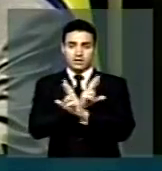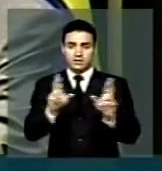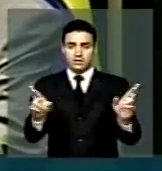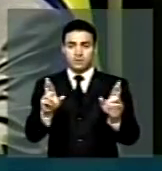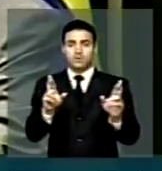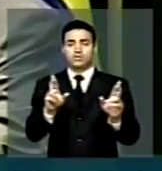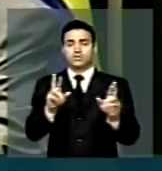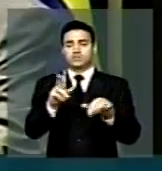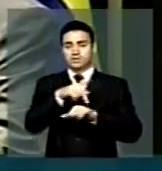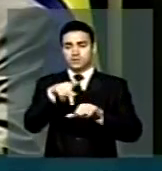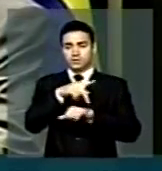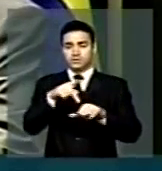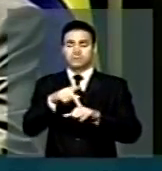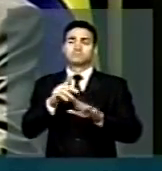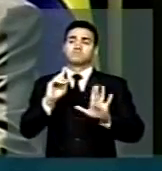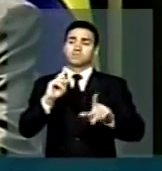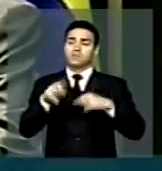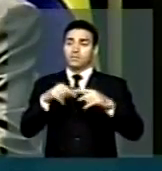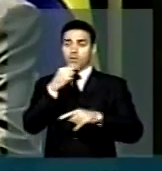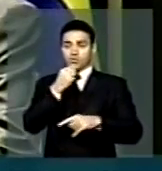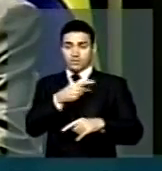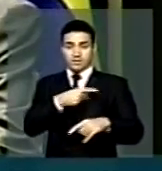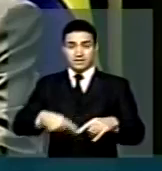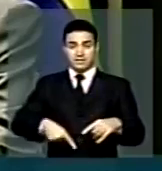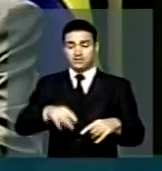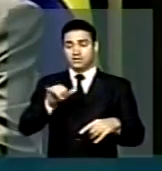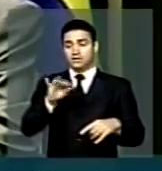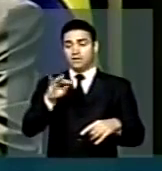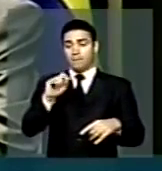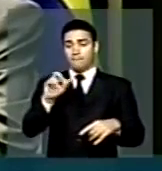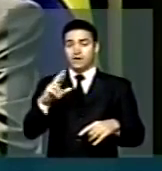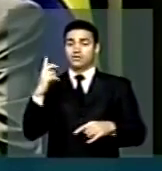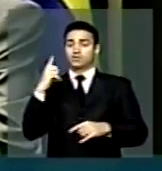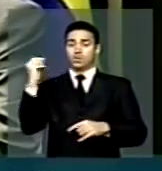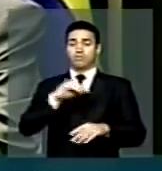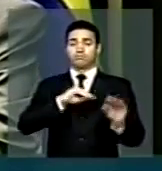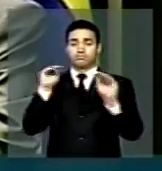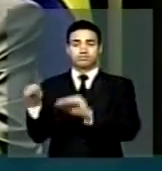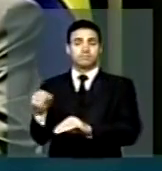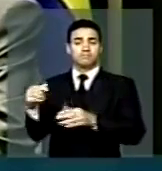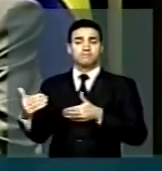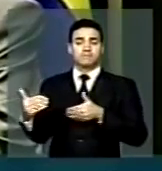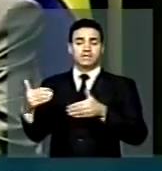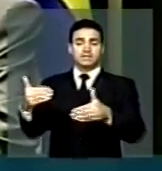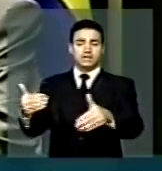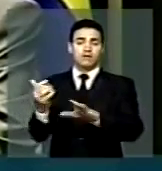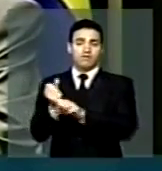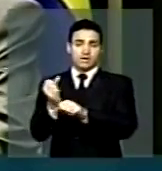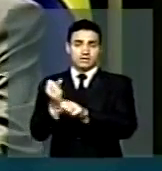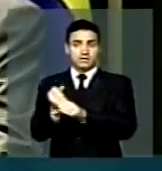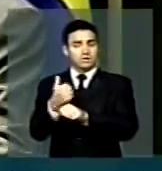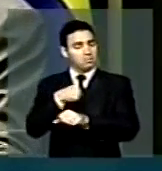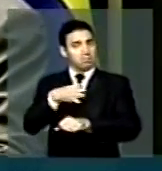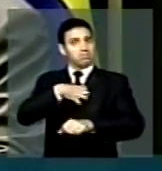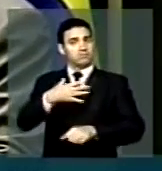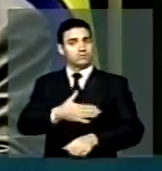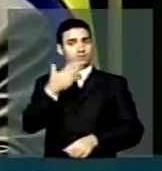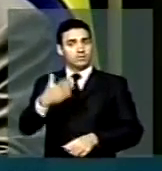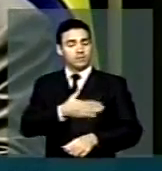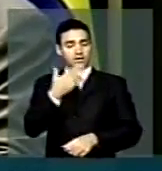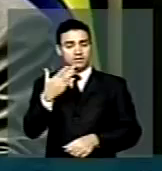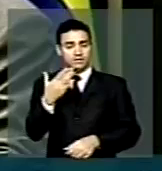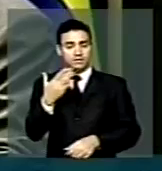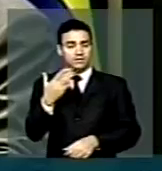ter sido indicado pelo presidente Itamar Franco para o Ministério da Fazenda. Foi mais que uma surpresa, foi